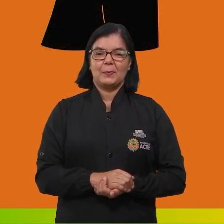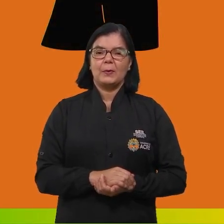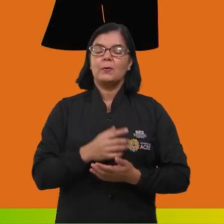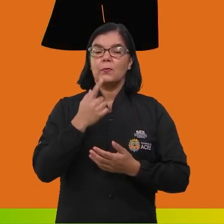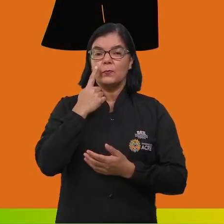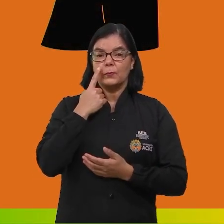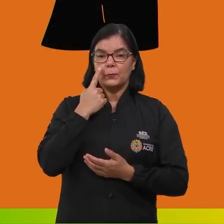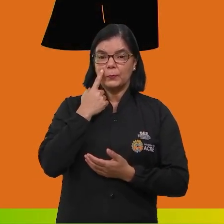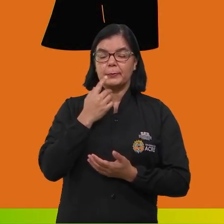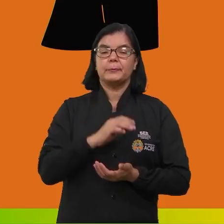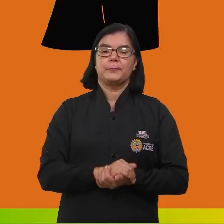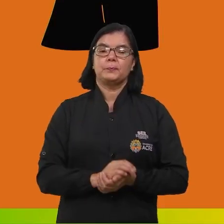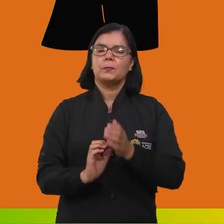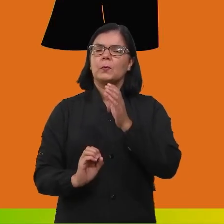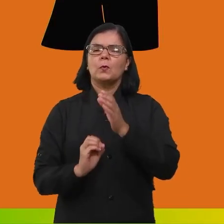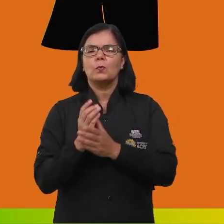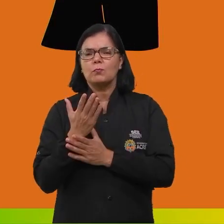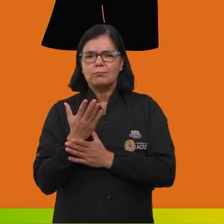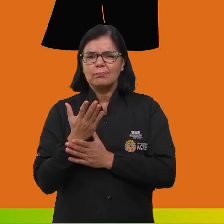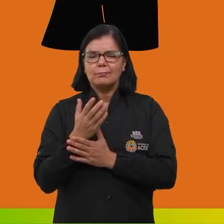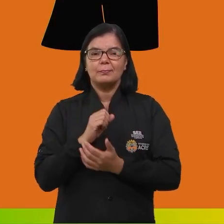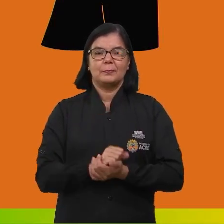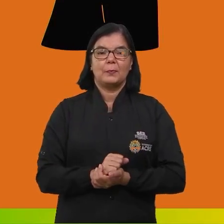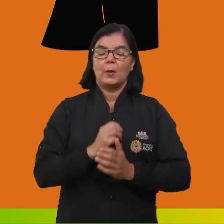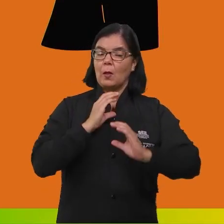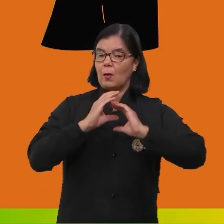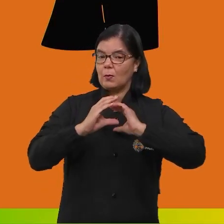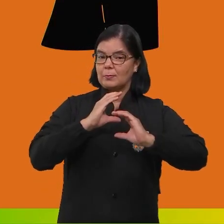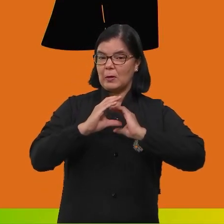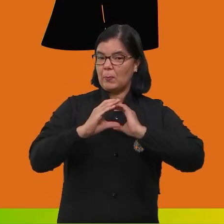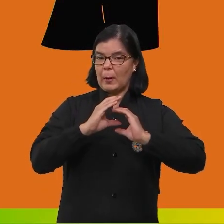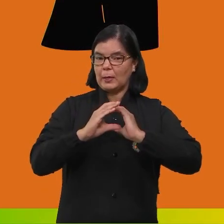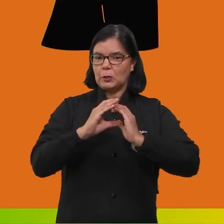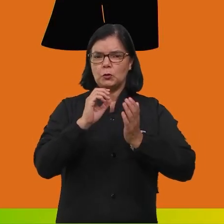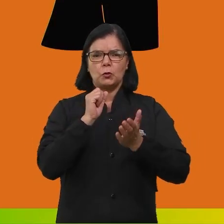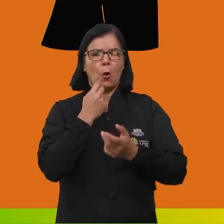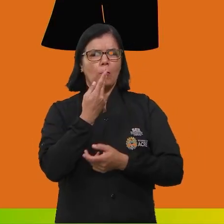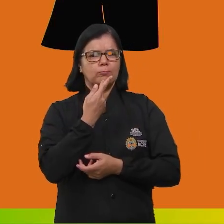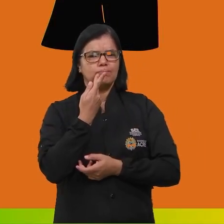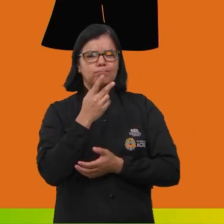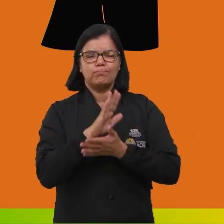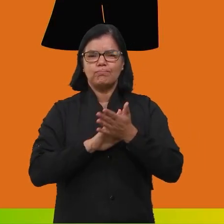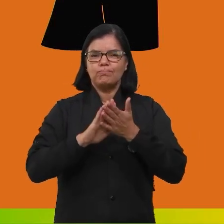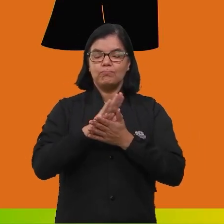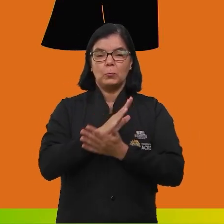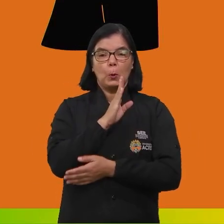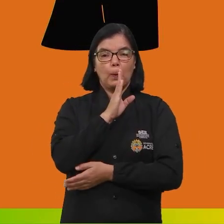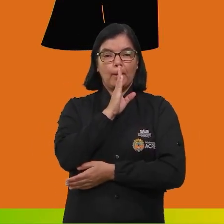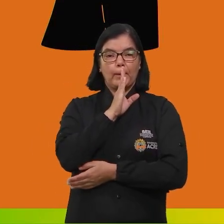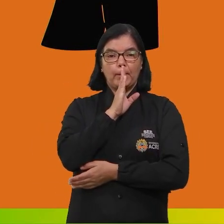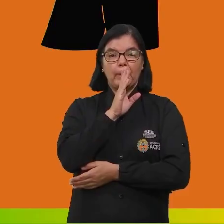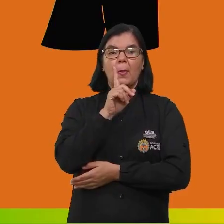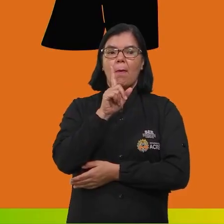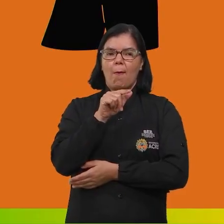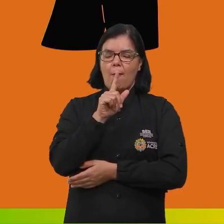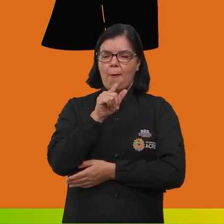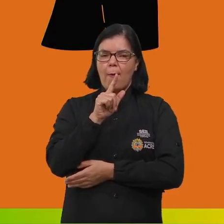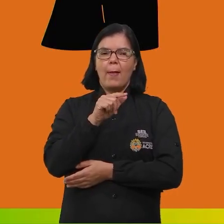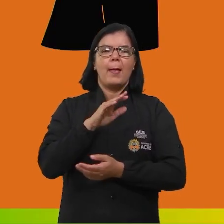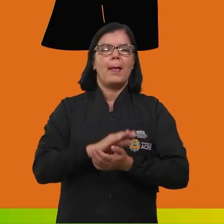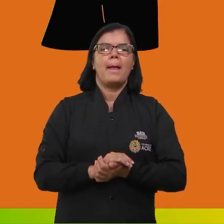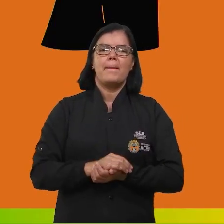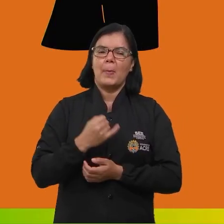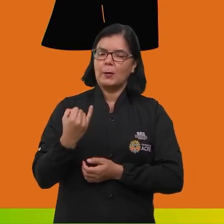Então, vamos aqui para a origem. A comunicação não verbal, embora silenciosa, é uma das formas